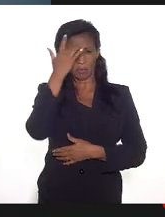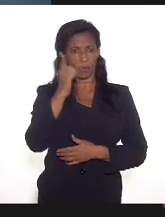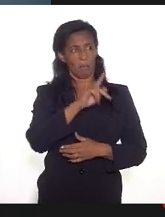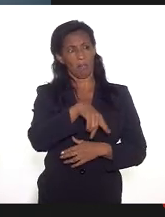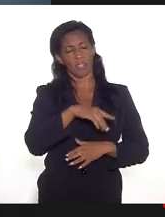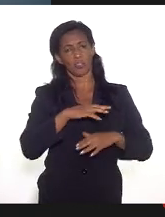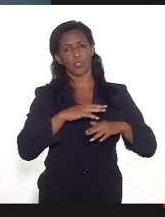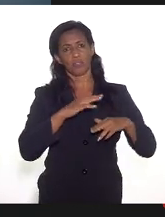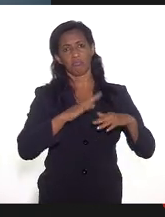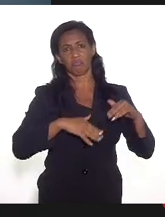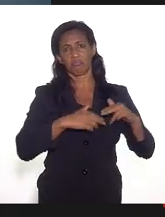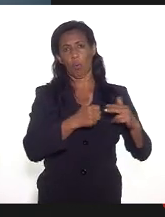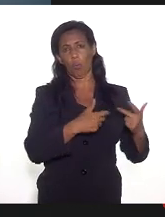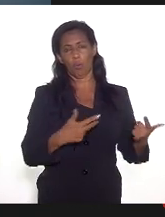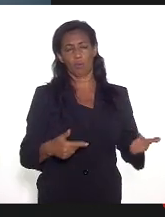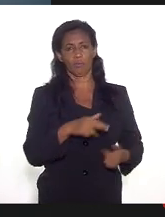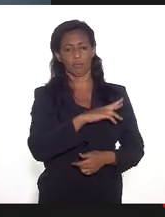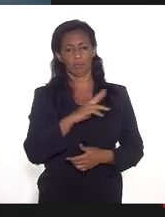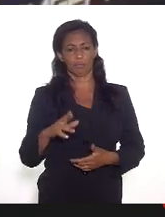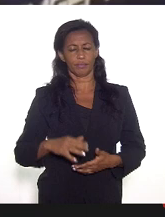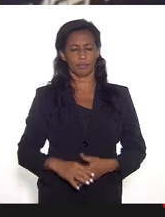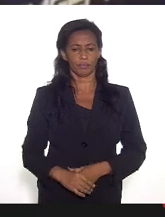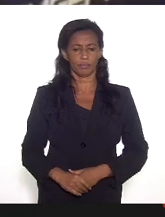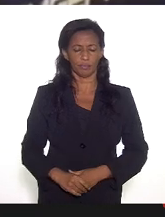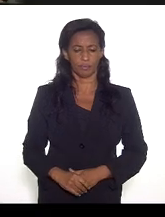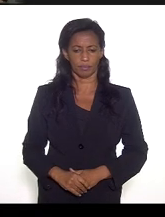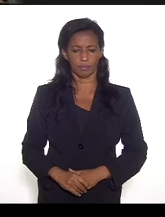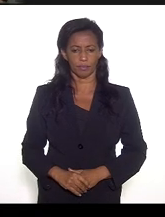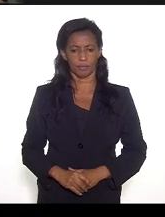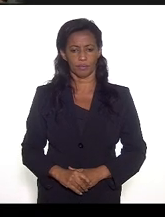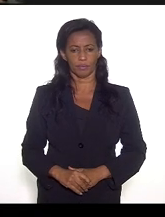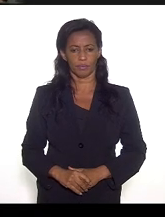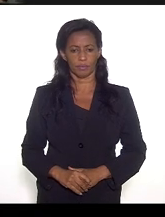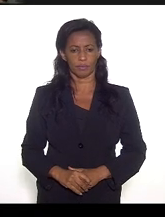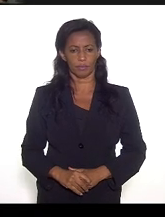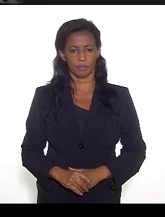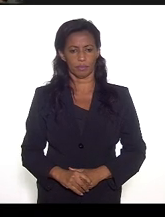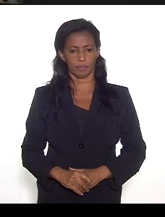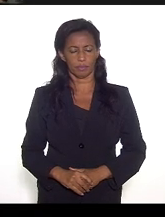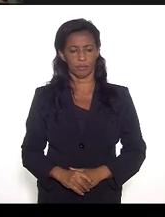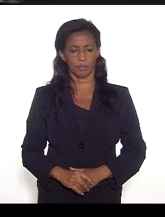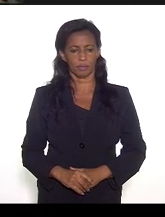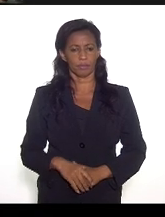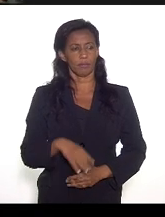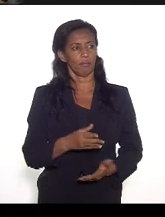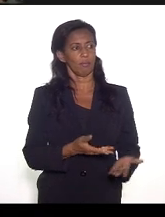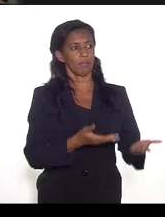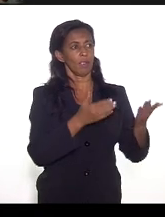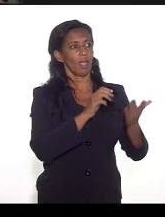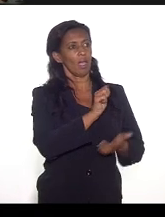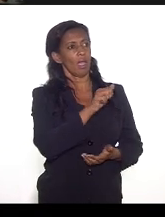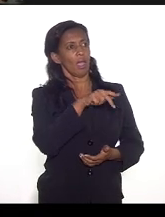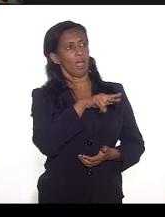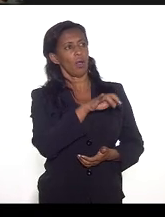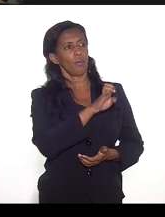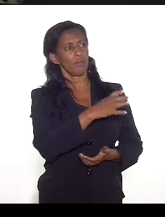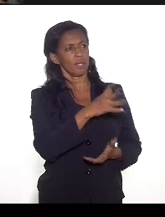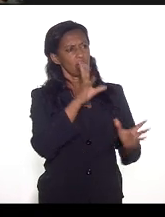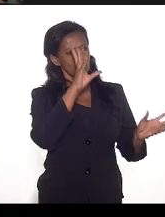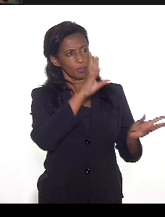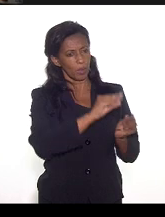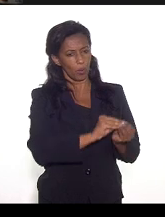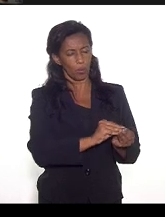adequada a fazer essa resposta. Quem que eu falei com o senhor hoje? Doutor Almirante Edésio, então, para